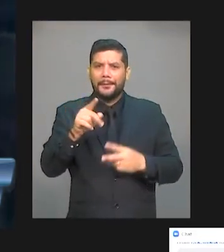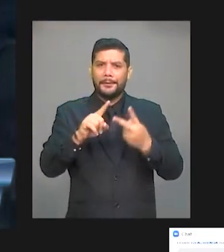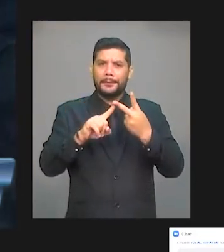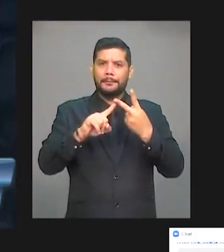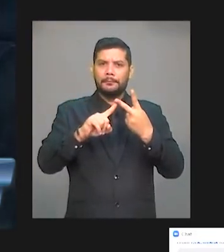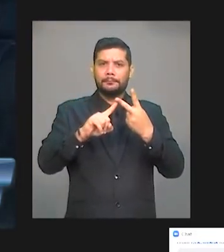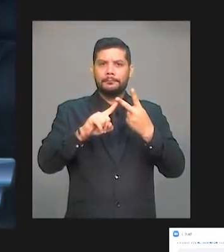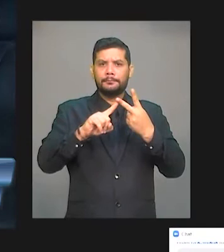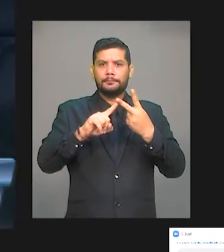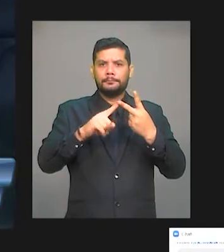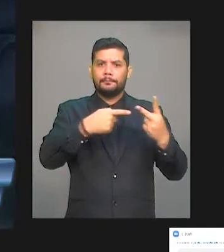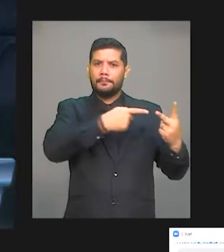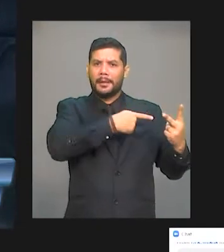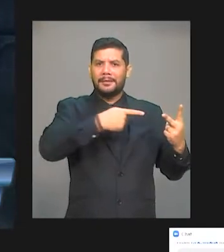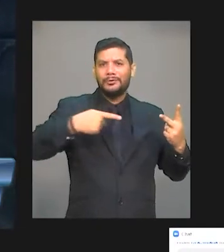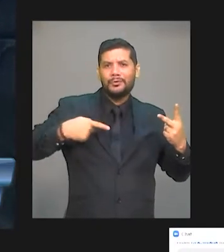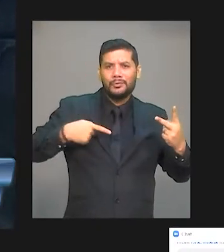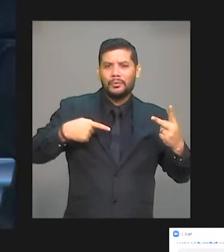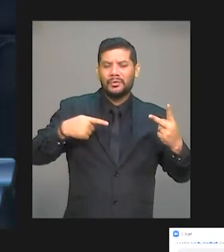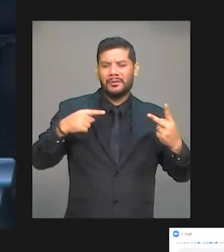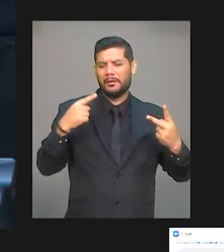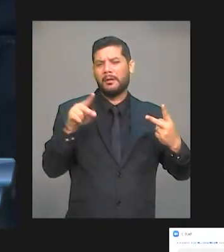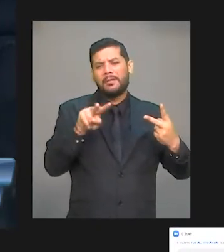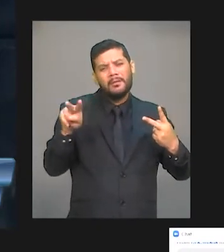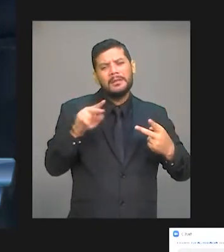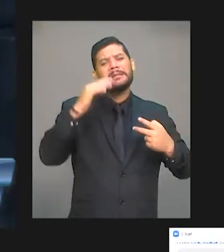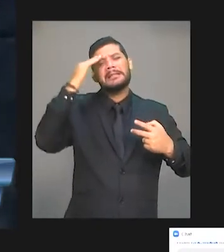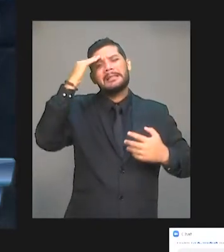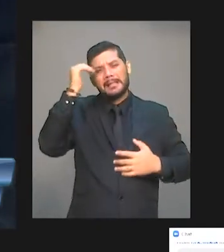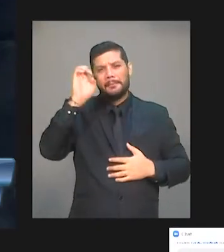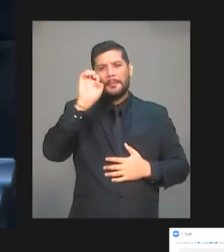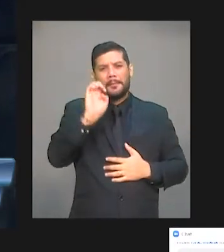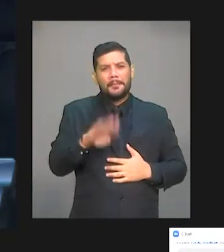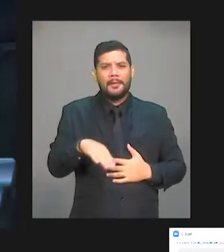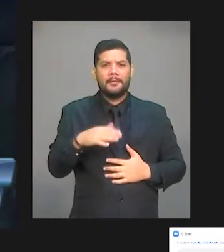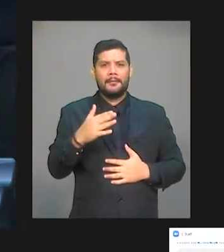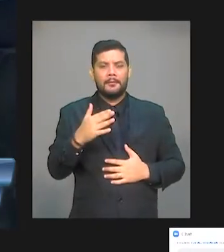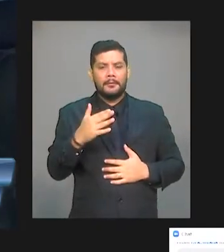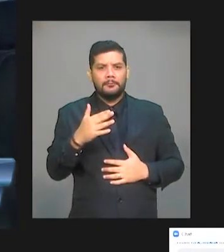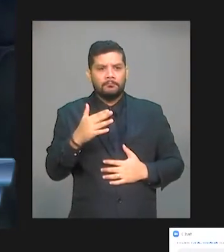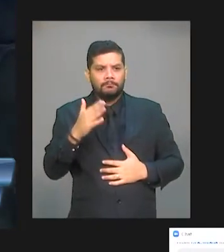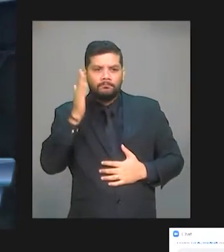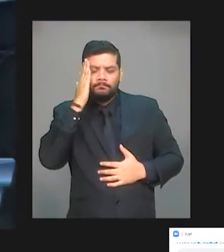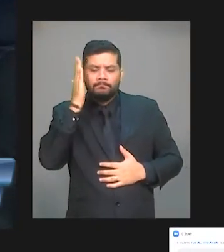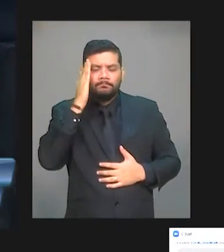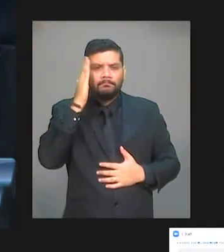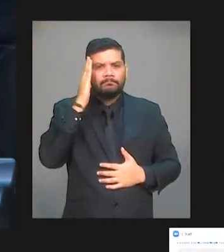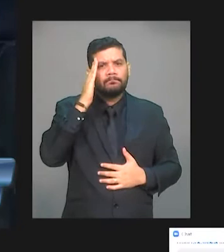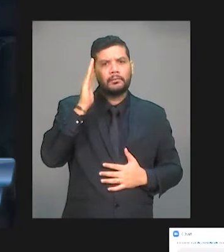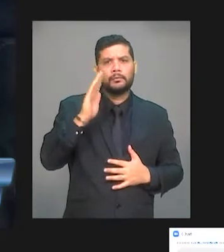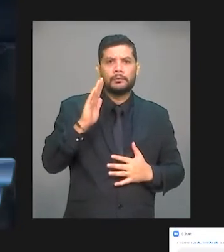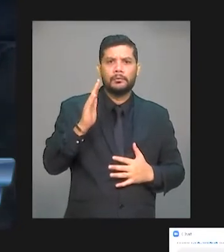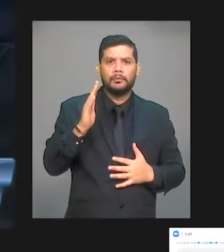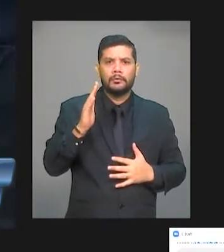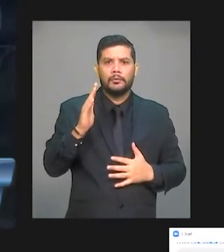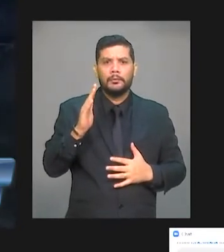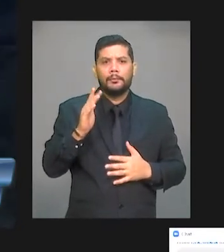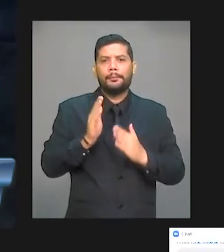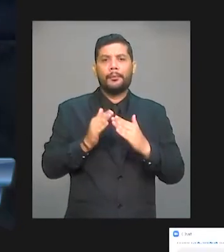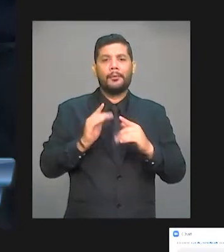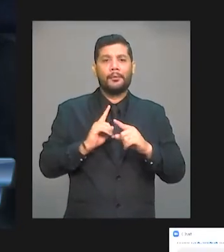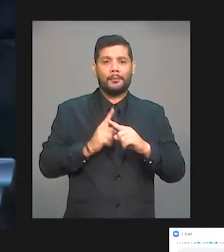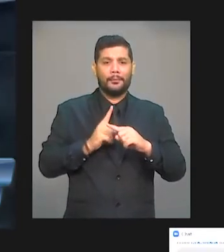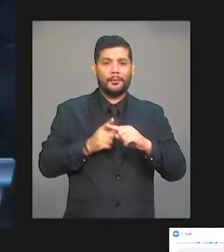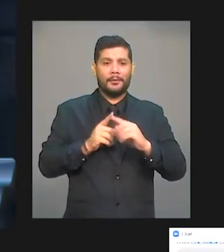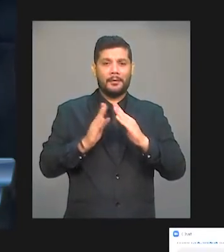e em todas as pandemias a igreja participou e participa como sendo um veículo importante